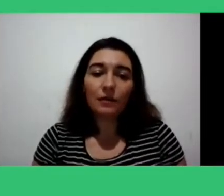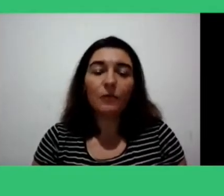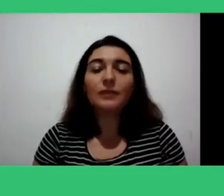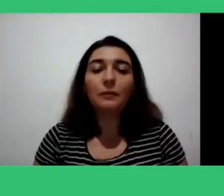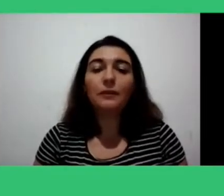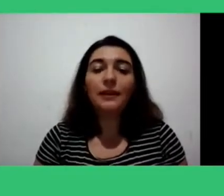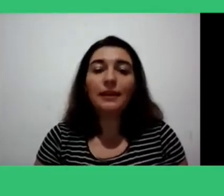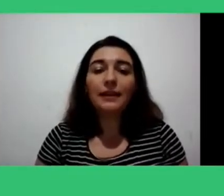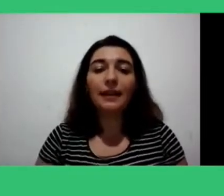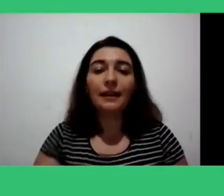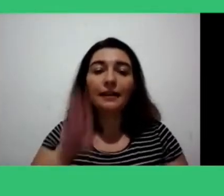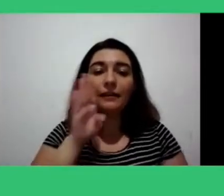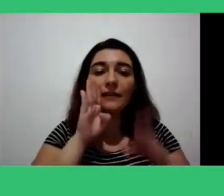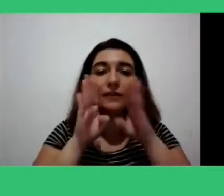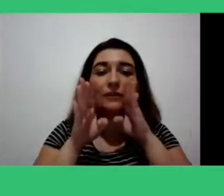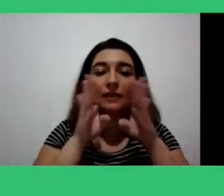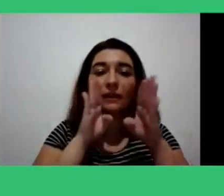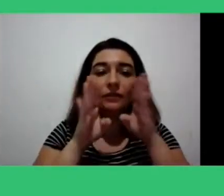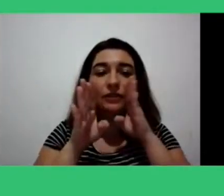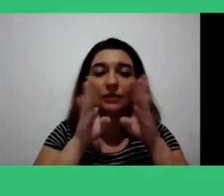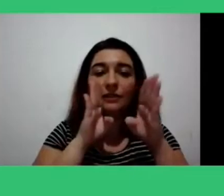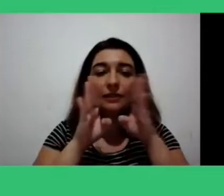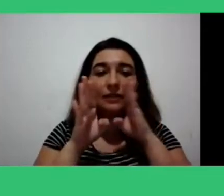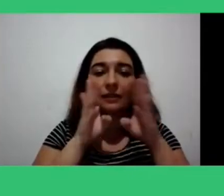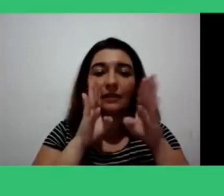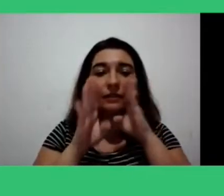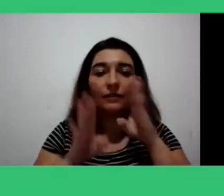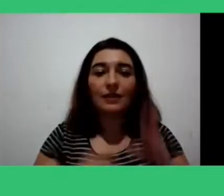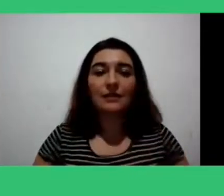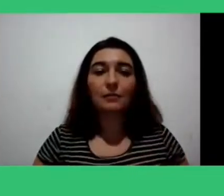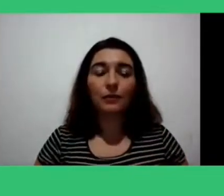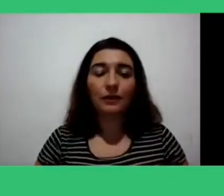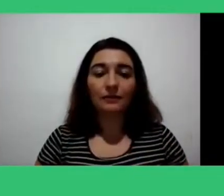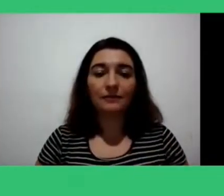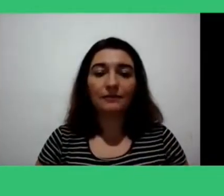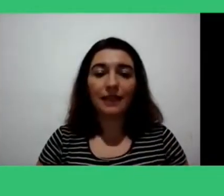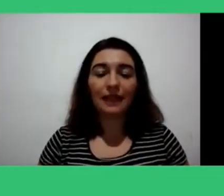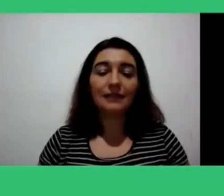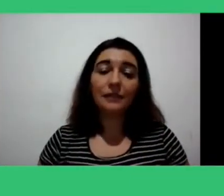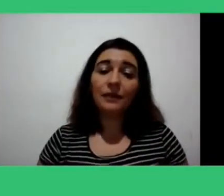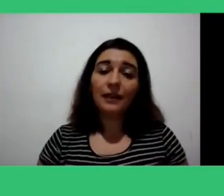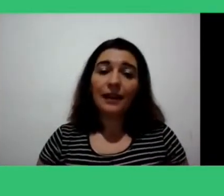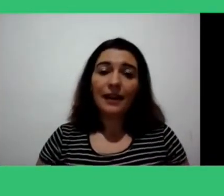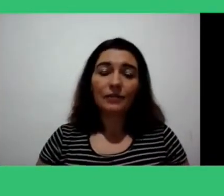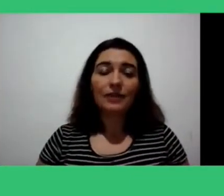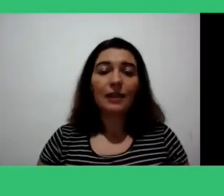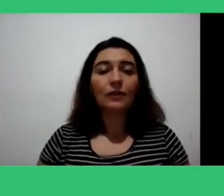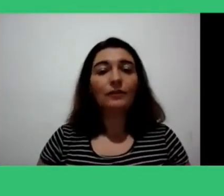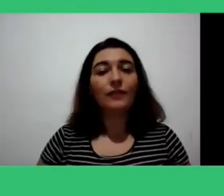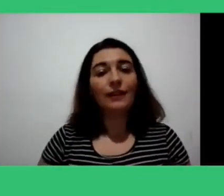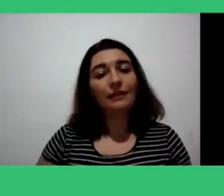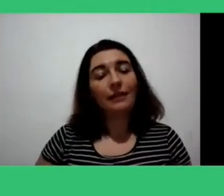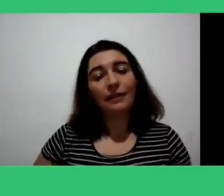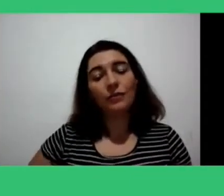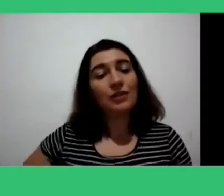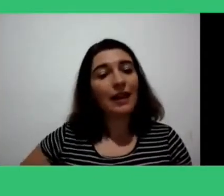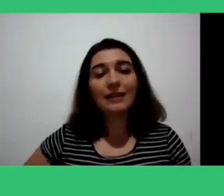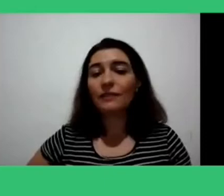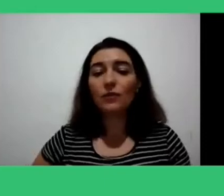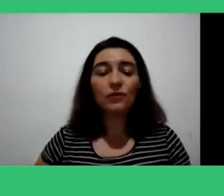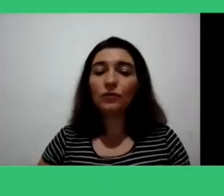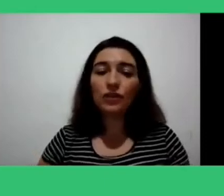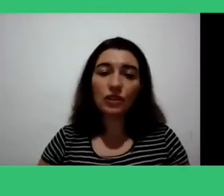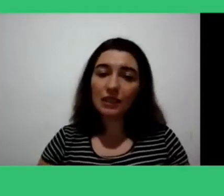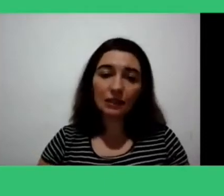mais contemporânea. Então, esse é o sinal de Facebook, né? Então, é um sinal que vem, os